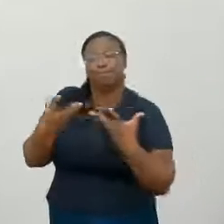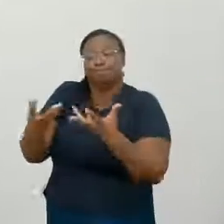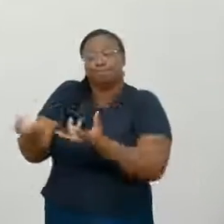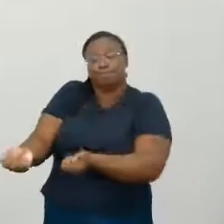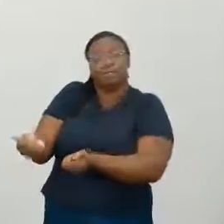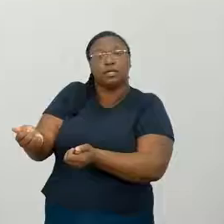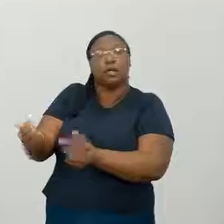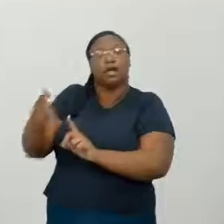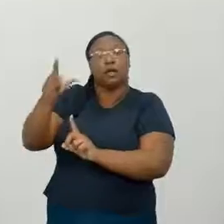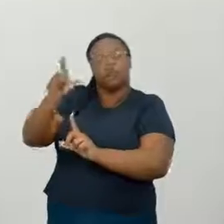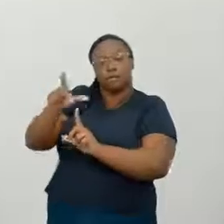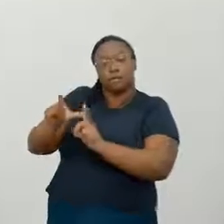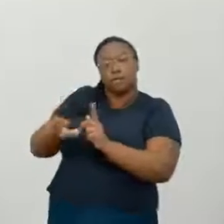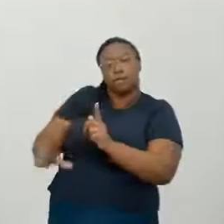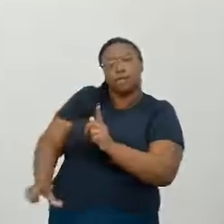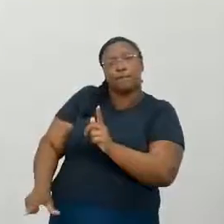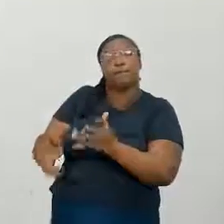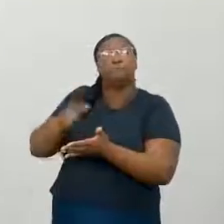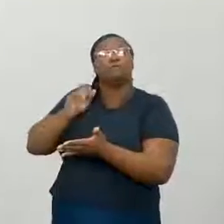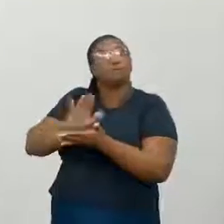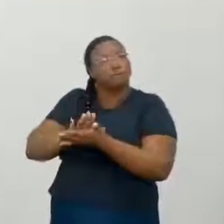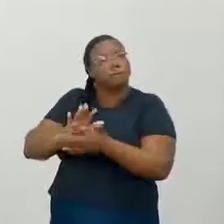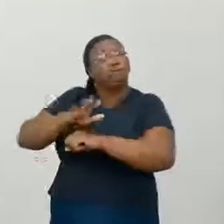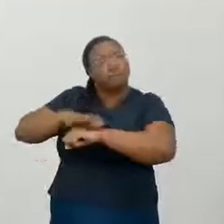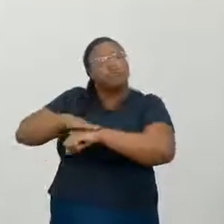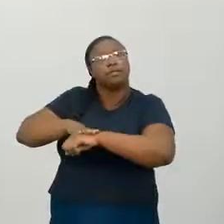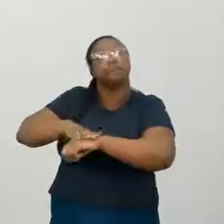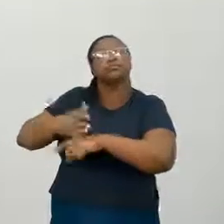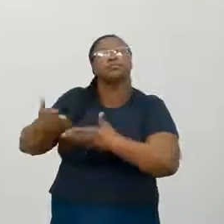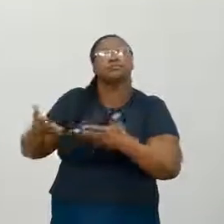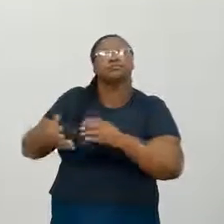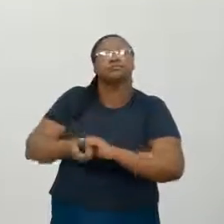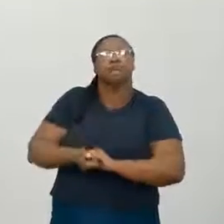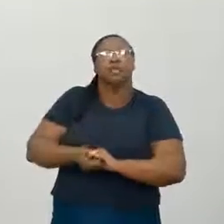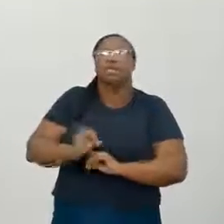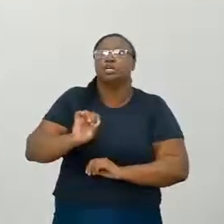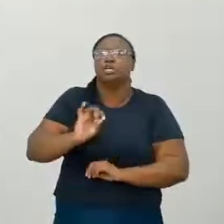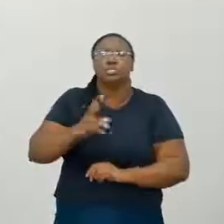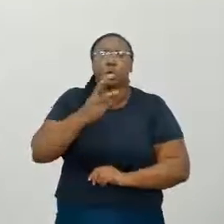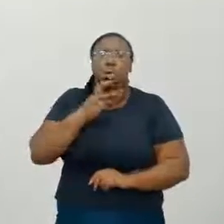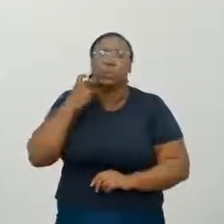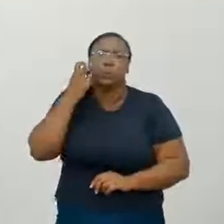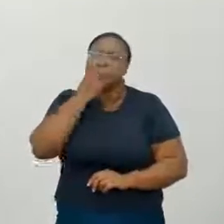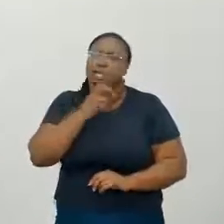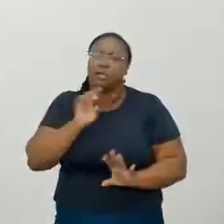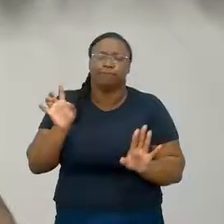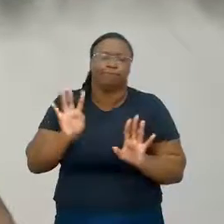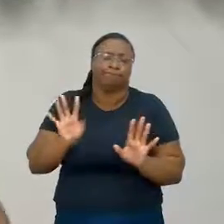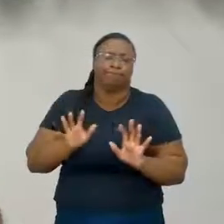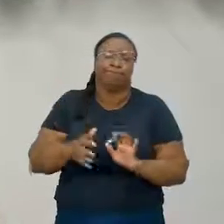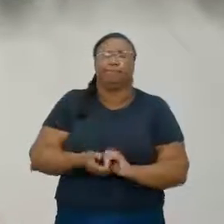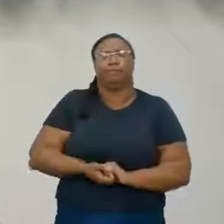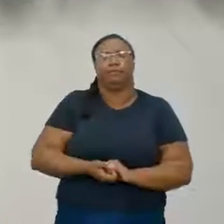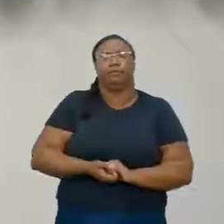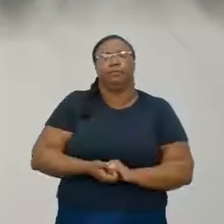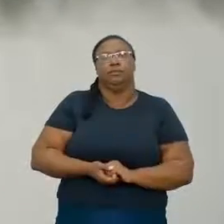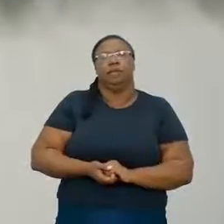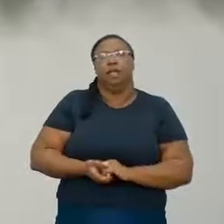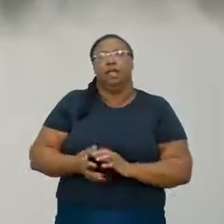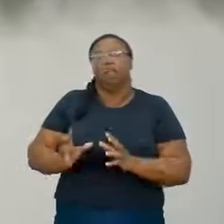sim. aquilo foi produzido. Afinal de contas, né, a gente não está só no campo da oralidade. Correto. E você adapta